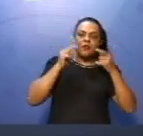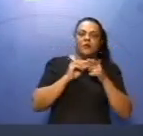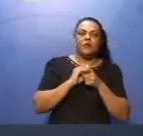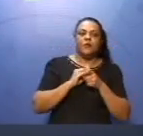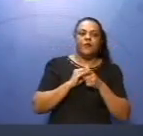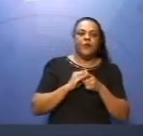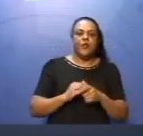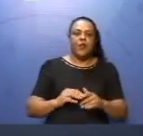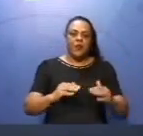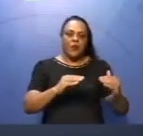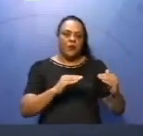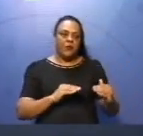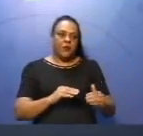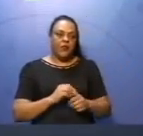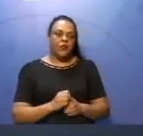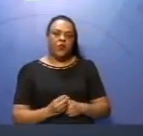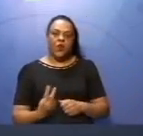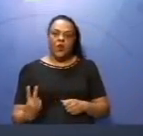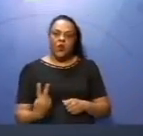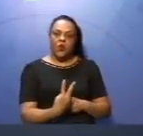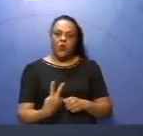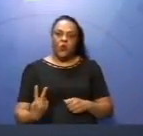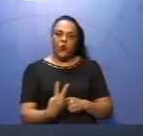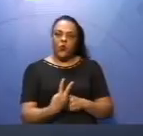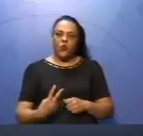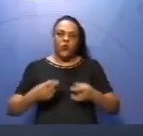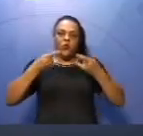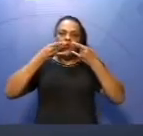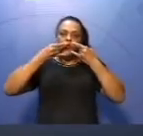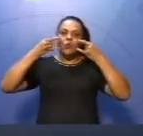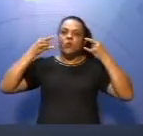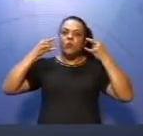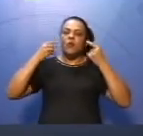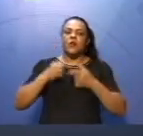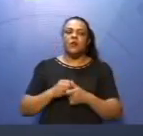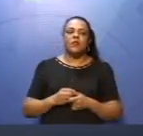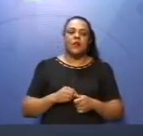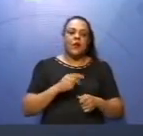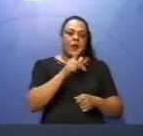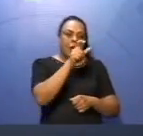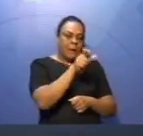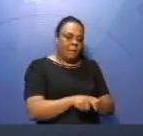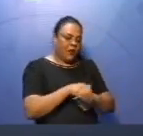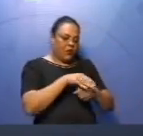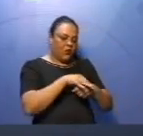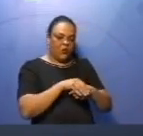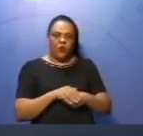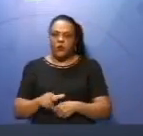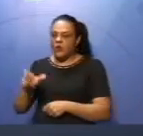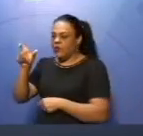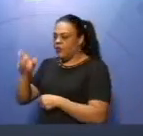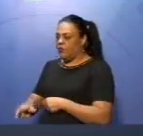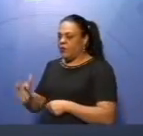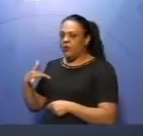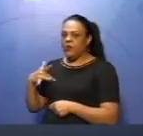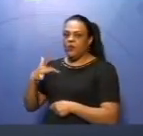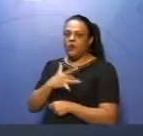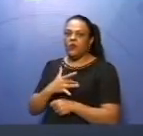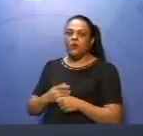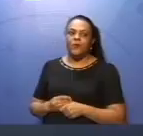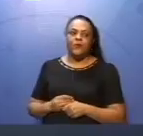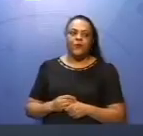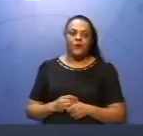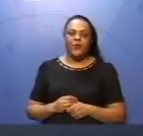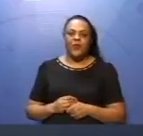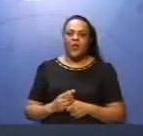pessoa. E no caso, se os dois estiverem usando a máscara, a pessoa doente e a pessoa saudável, a gente tem a probabilidade